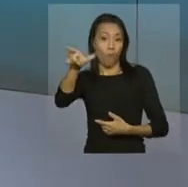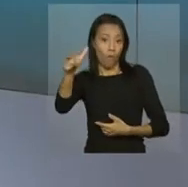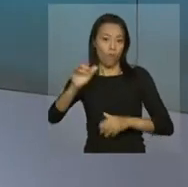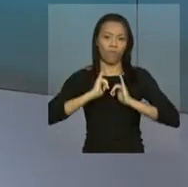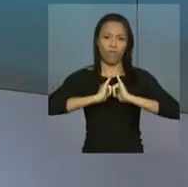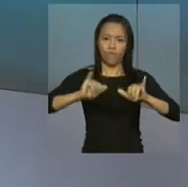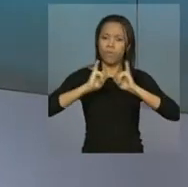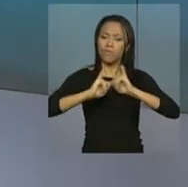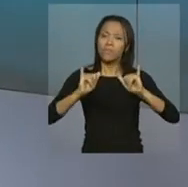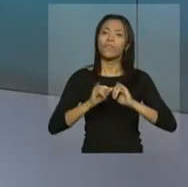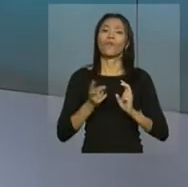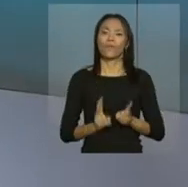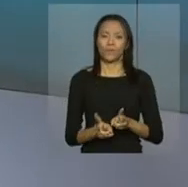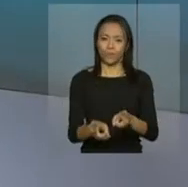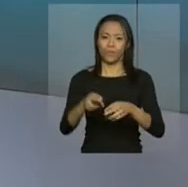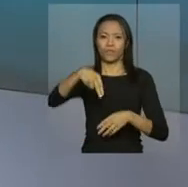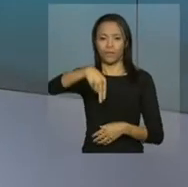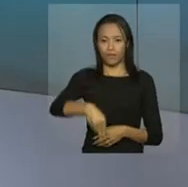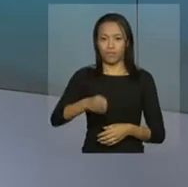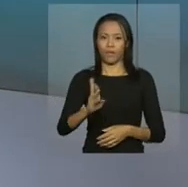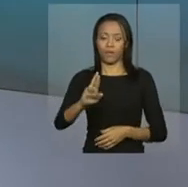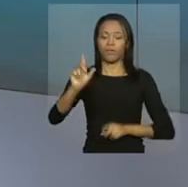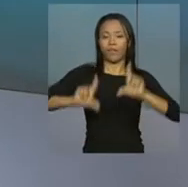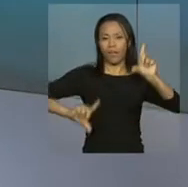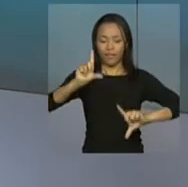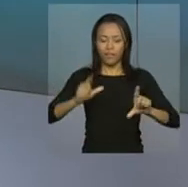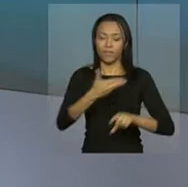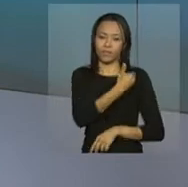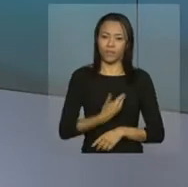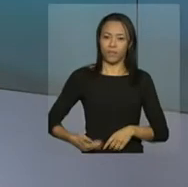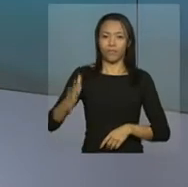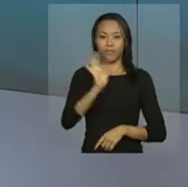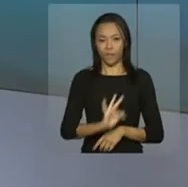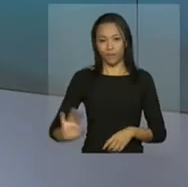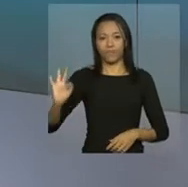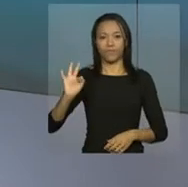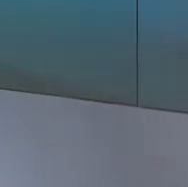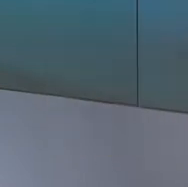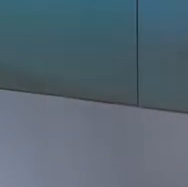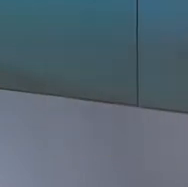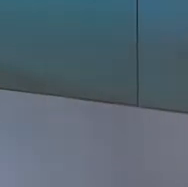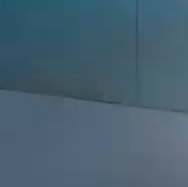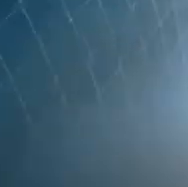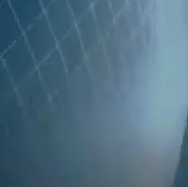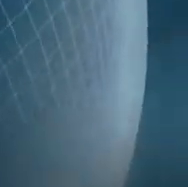com outras informações. Continue com a gente na NBR, a TV do Governo Federal.